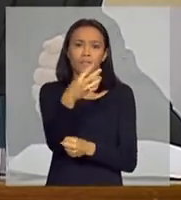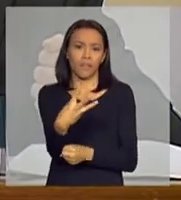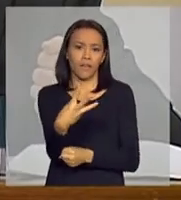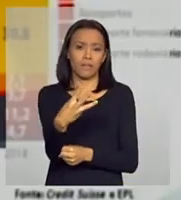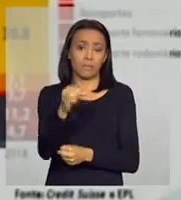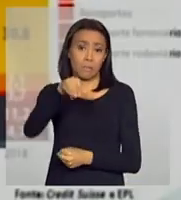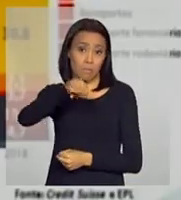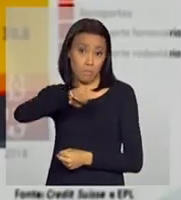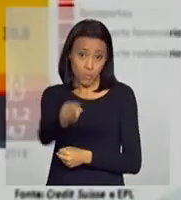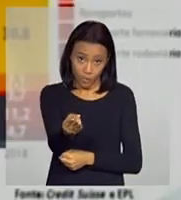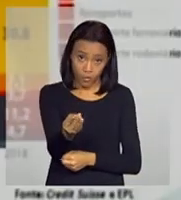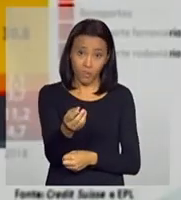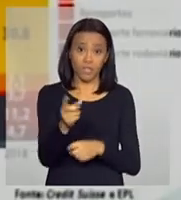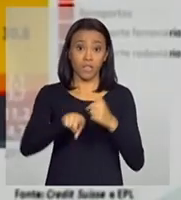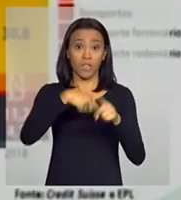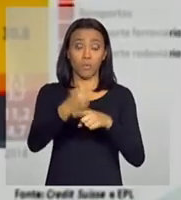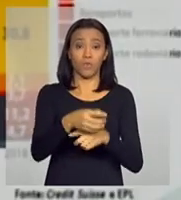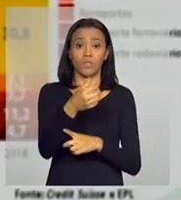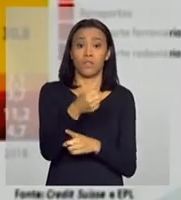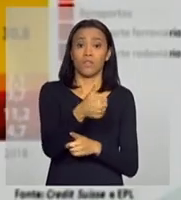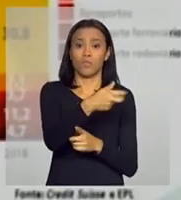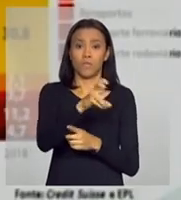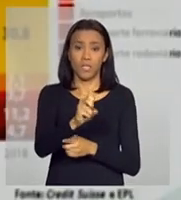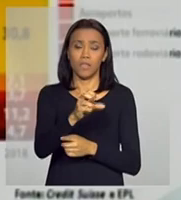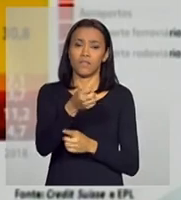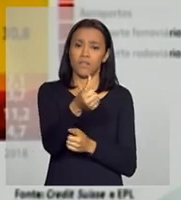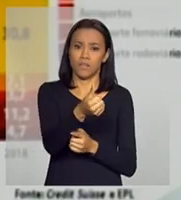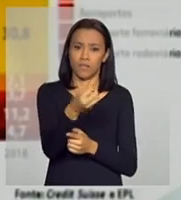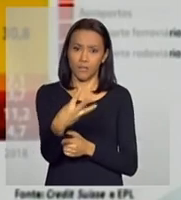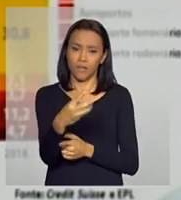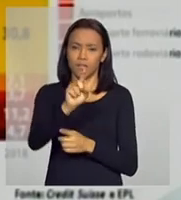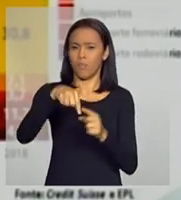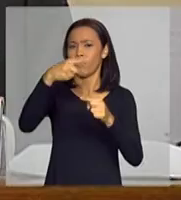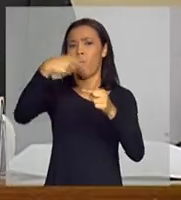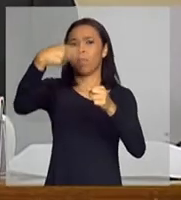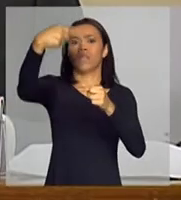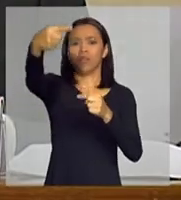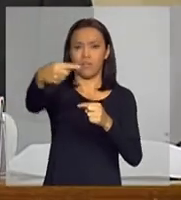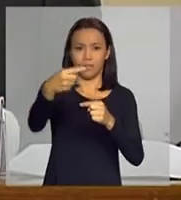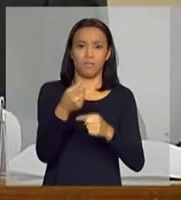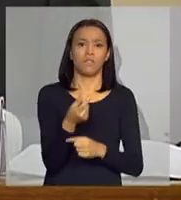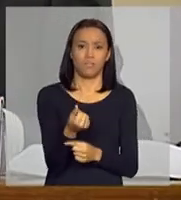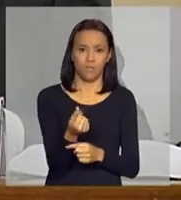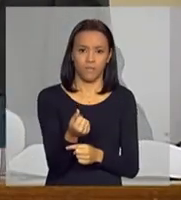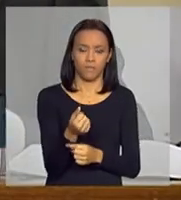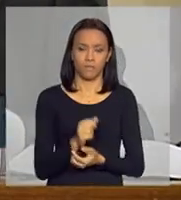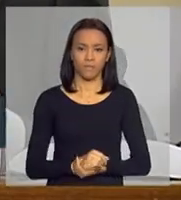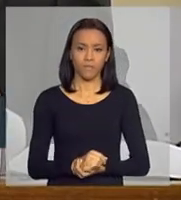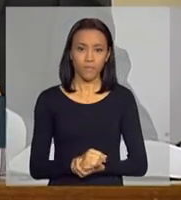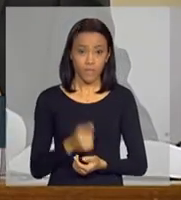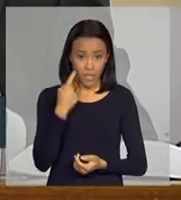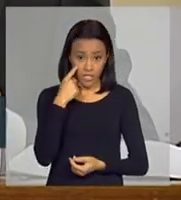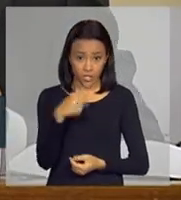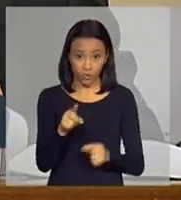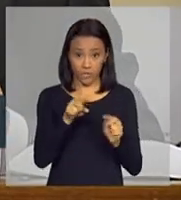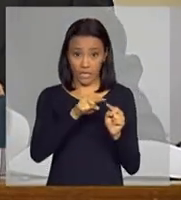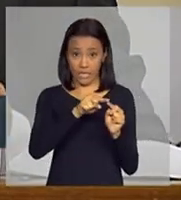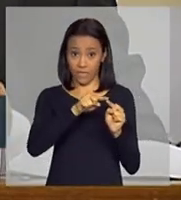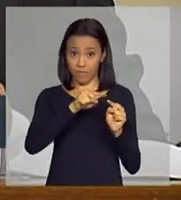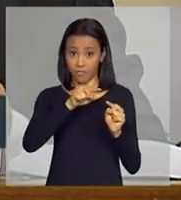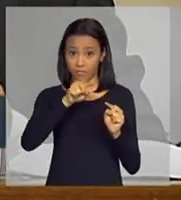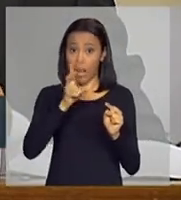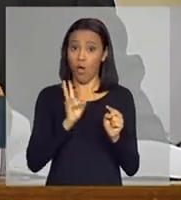milhões 2015/61 bilhões 63 e assim por diante essa curva continua